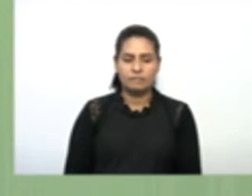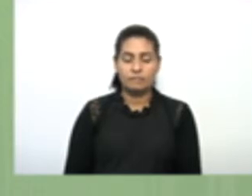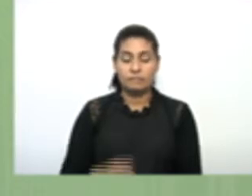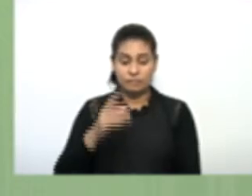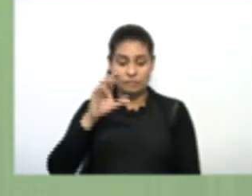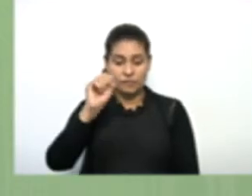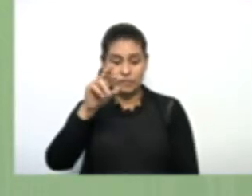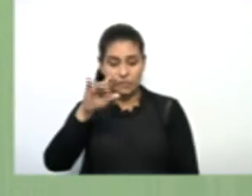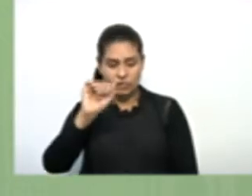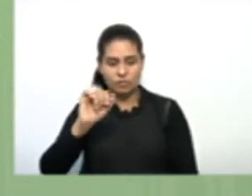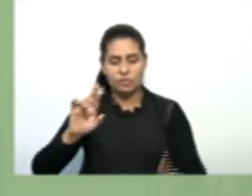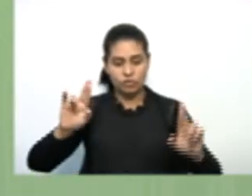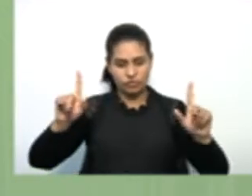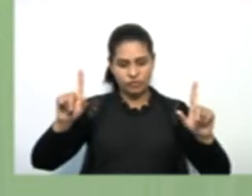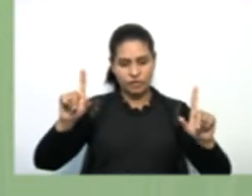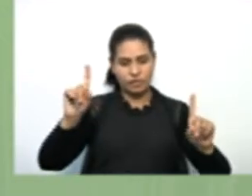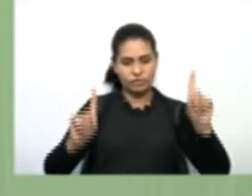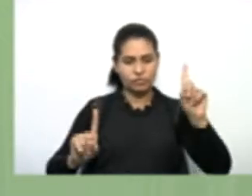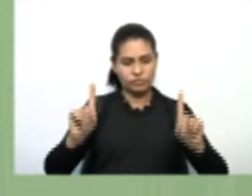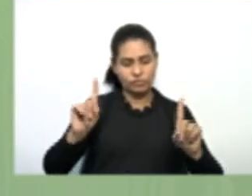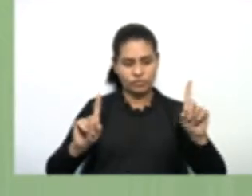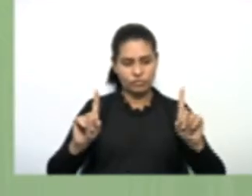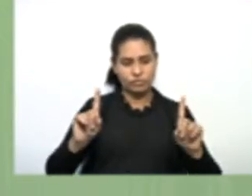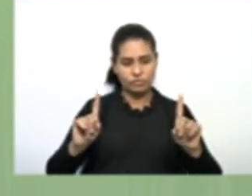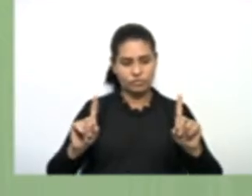sobras e lucros têm diferenças